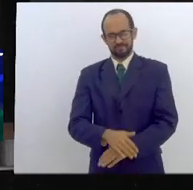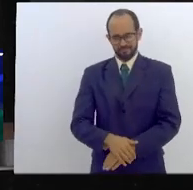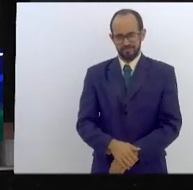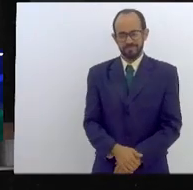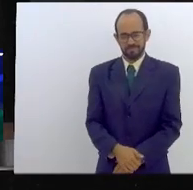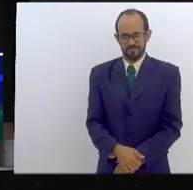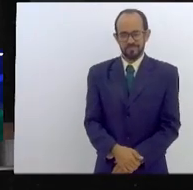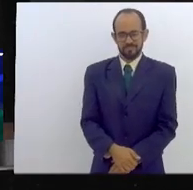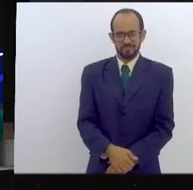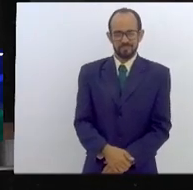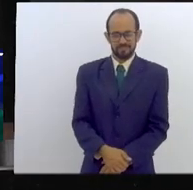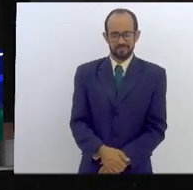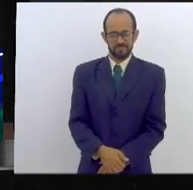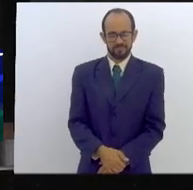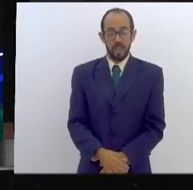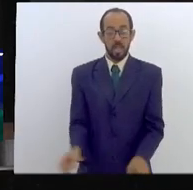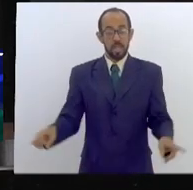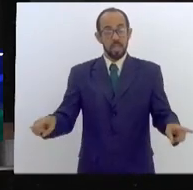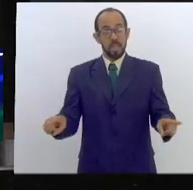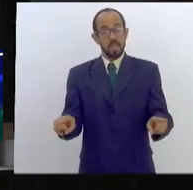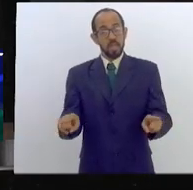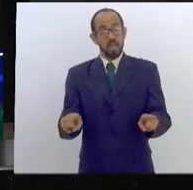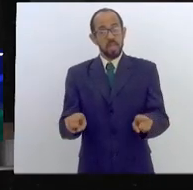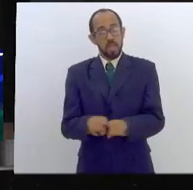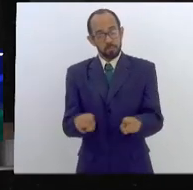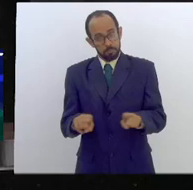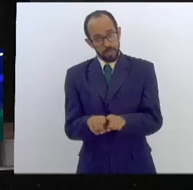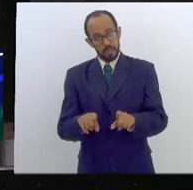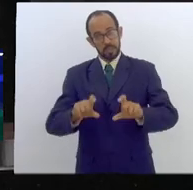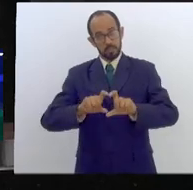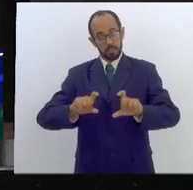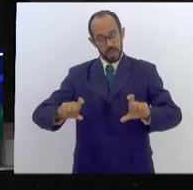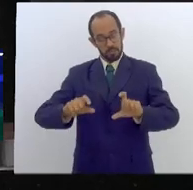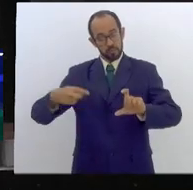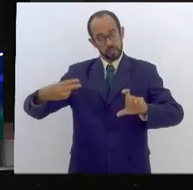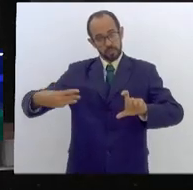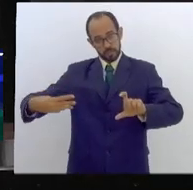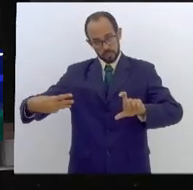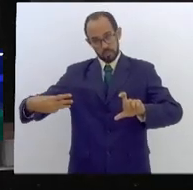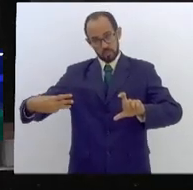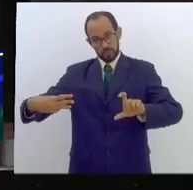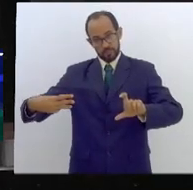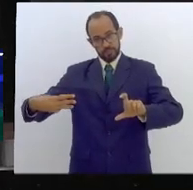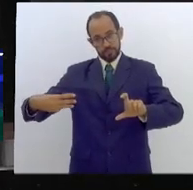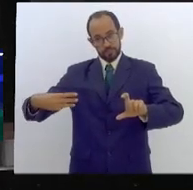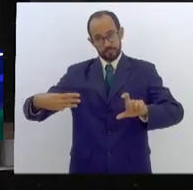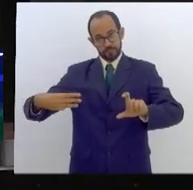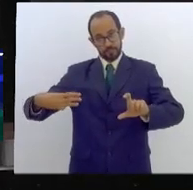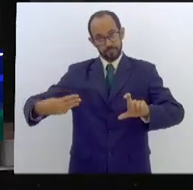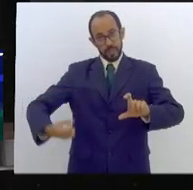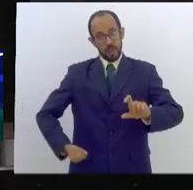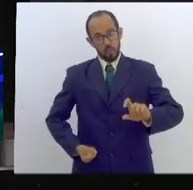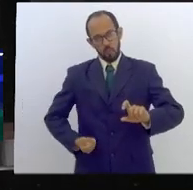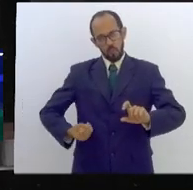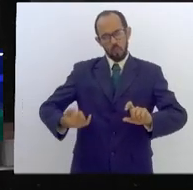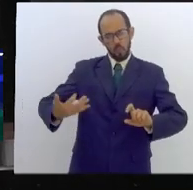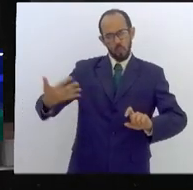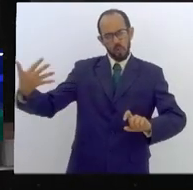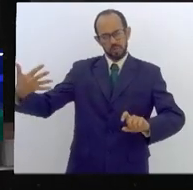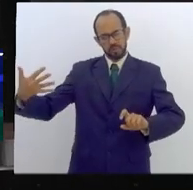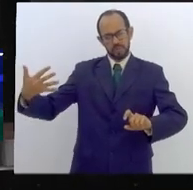coincidência. E vem aí o terceiro parágrafo. O grande número de adesões à